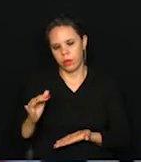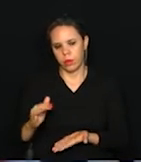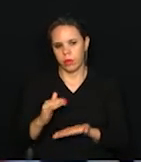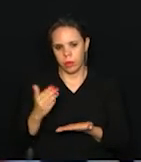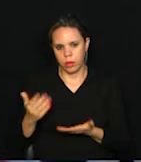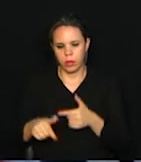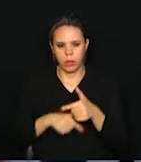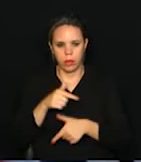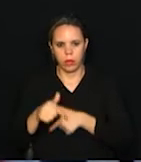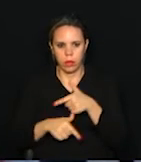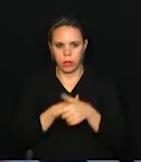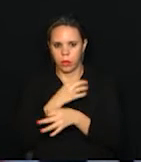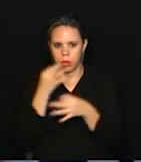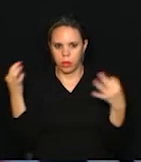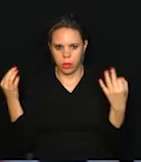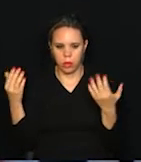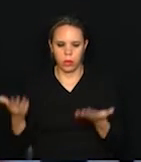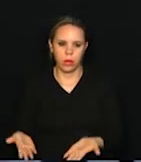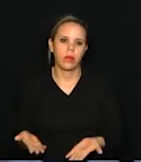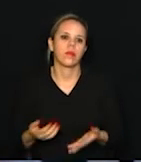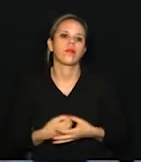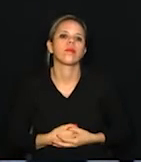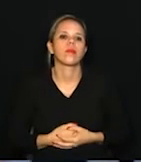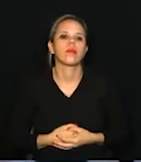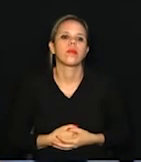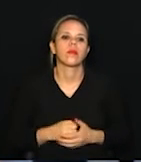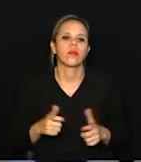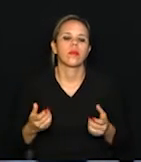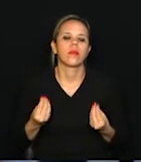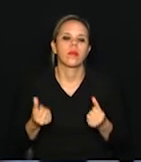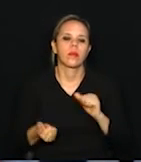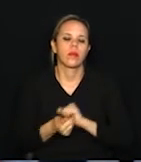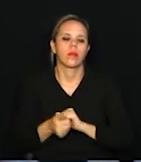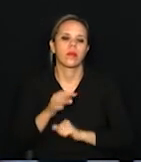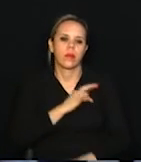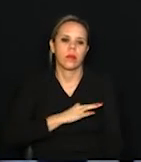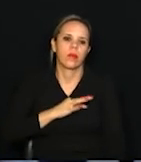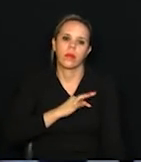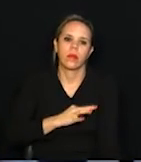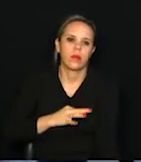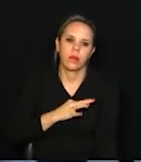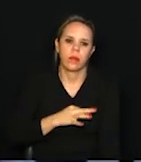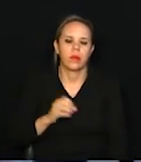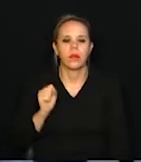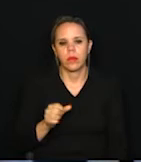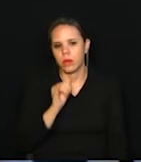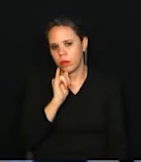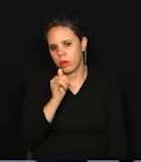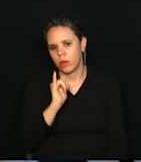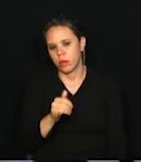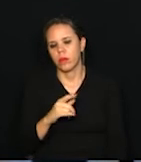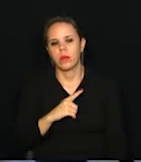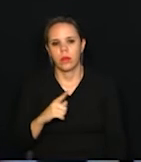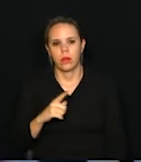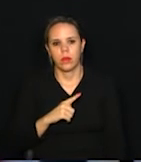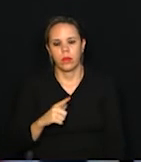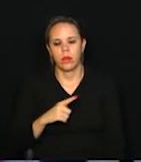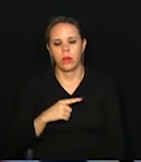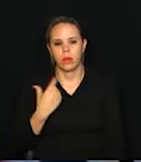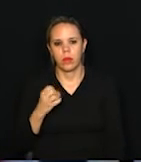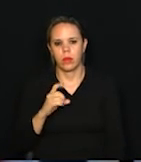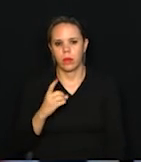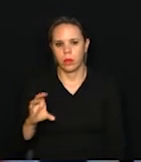é um trabalho esplêndido, de grande qualidade técnica, e eu posso dizer que a gente como Indec,